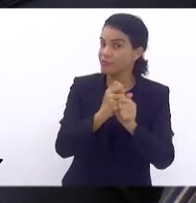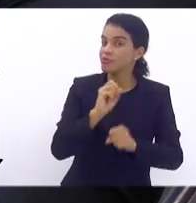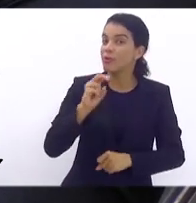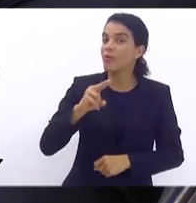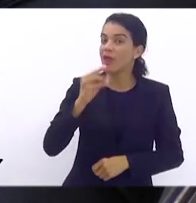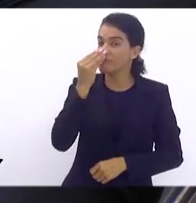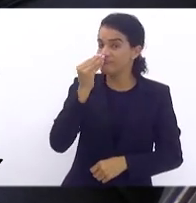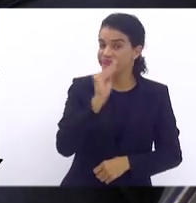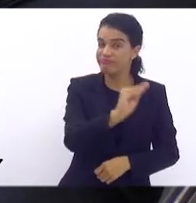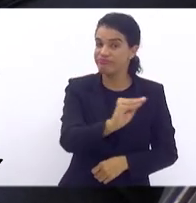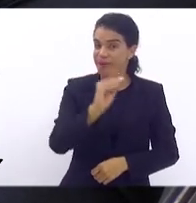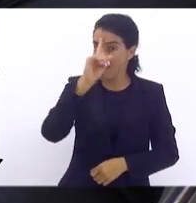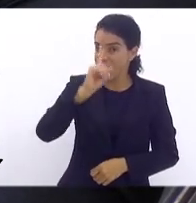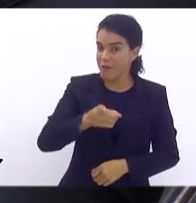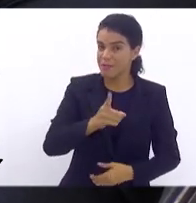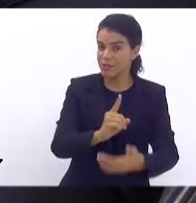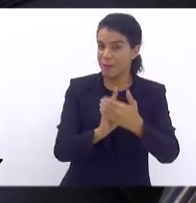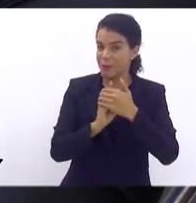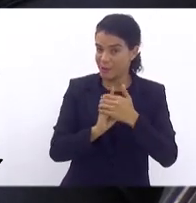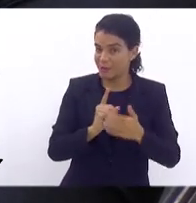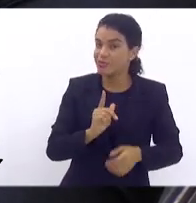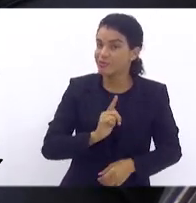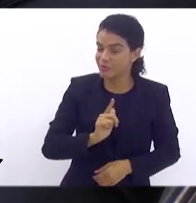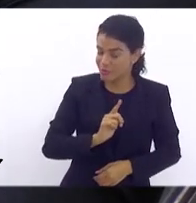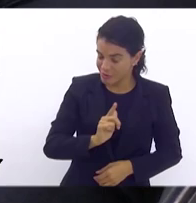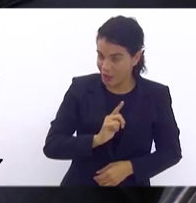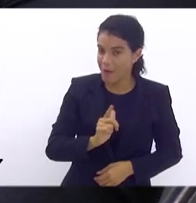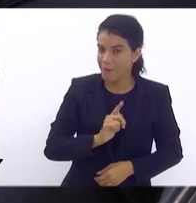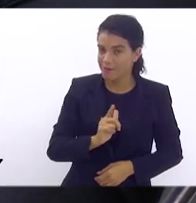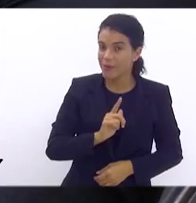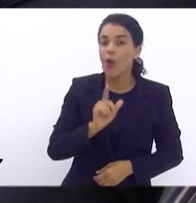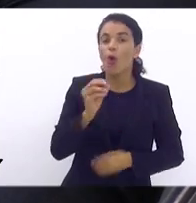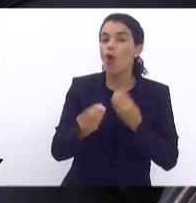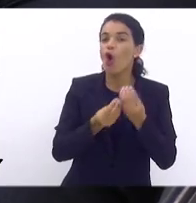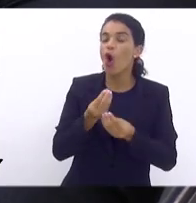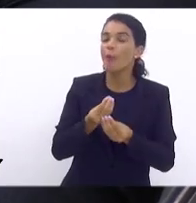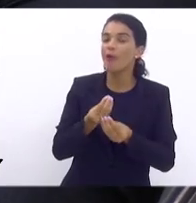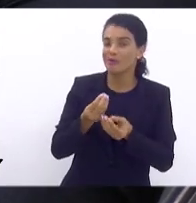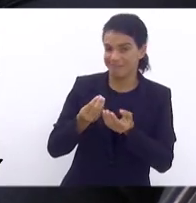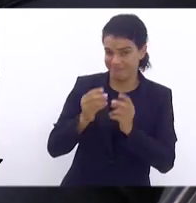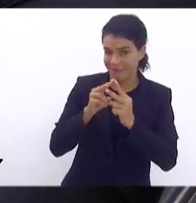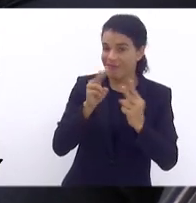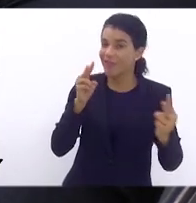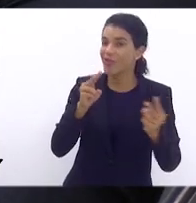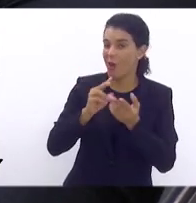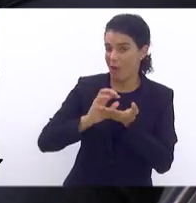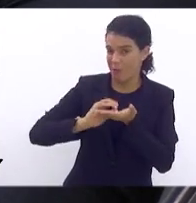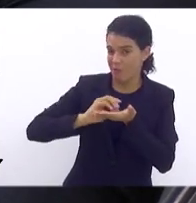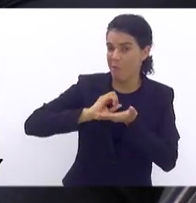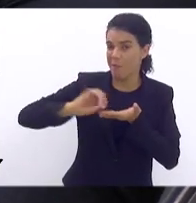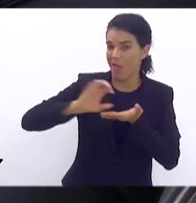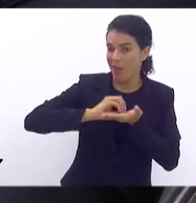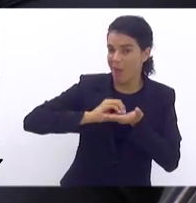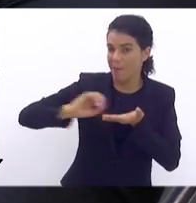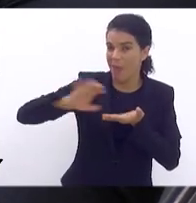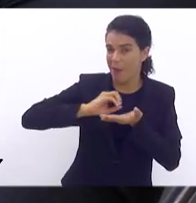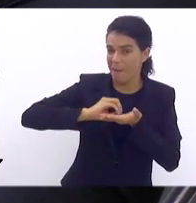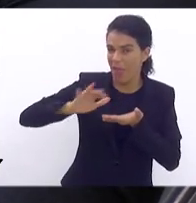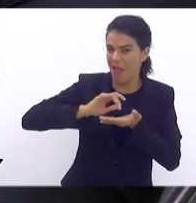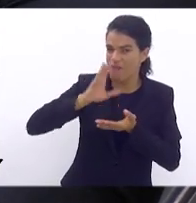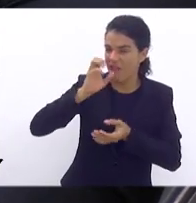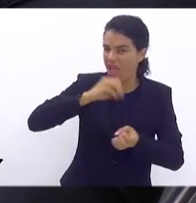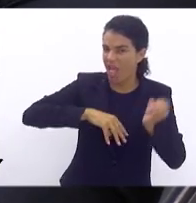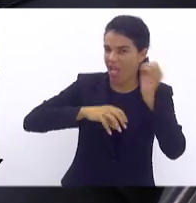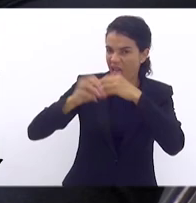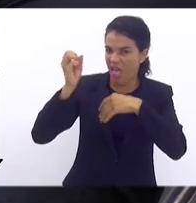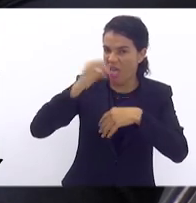muitos descumprimentos de medida protetiva são pelo meio virtual né então a gente precisa saber